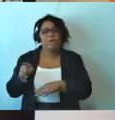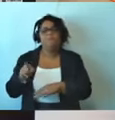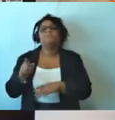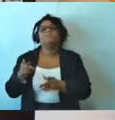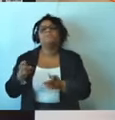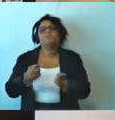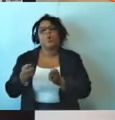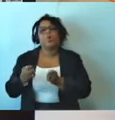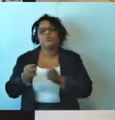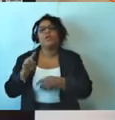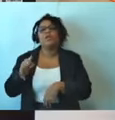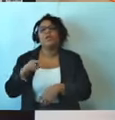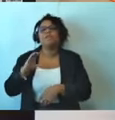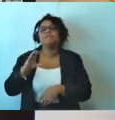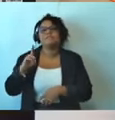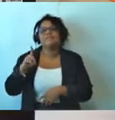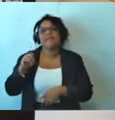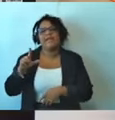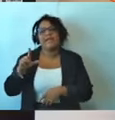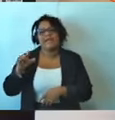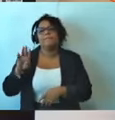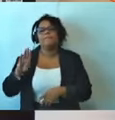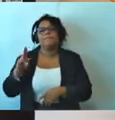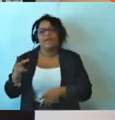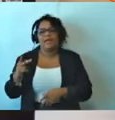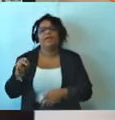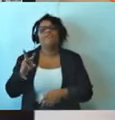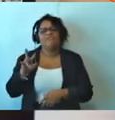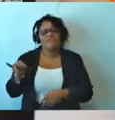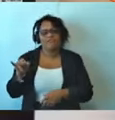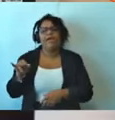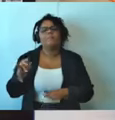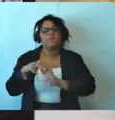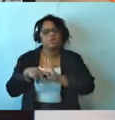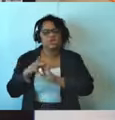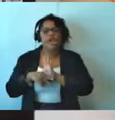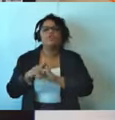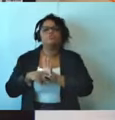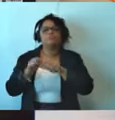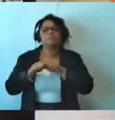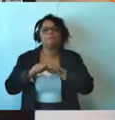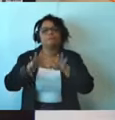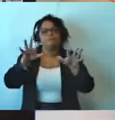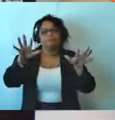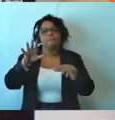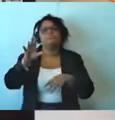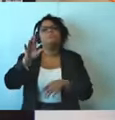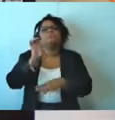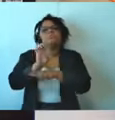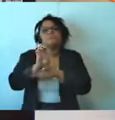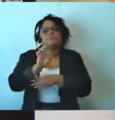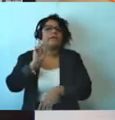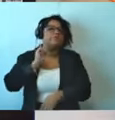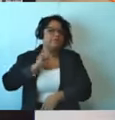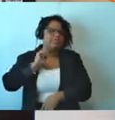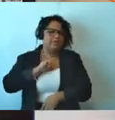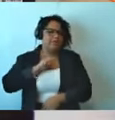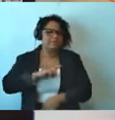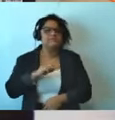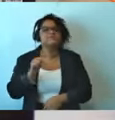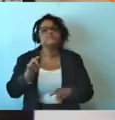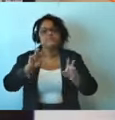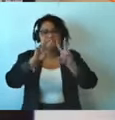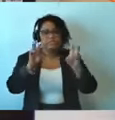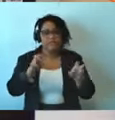estado de Minas Gerais e que certamente faz com que pautas tão importantes como essas